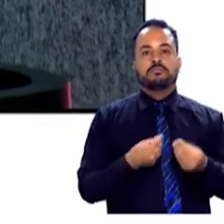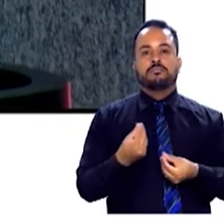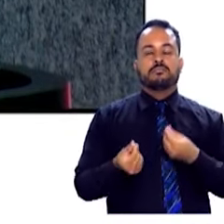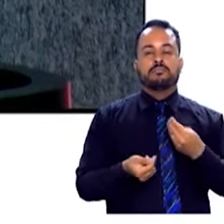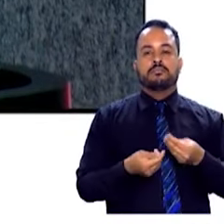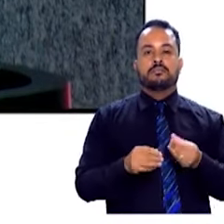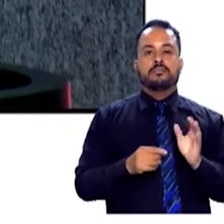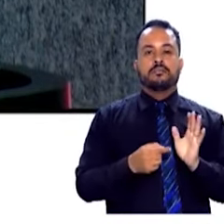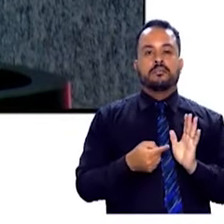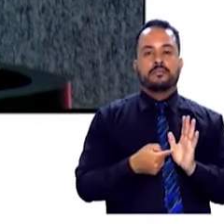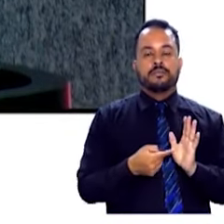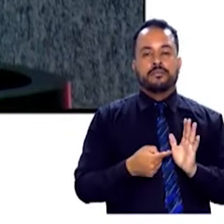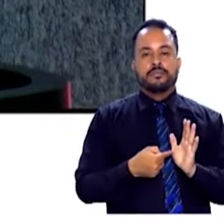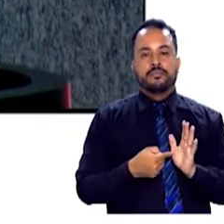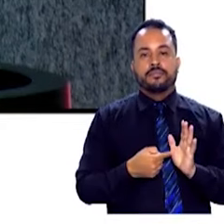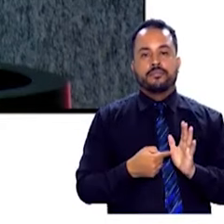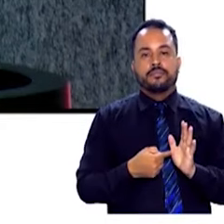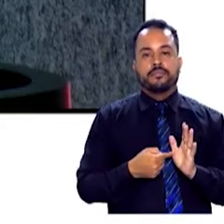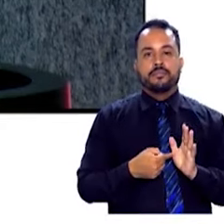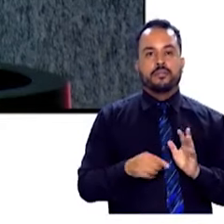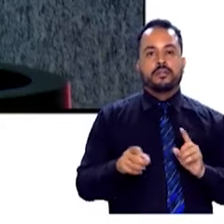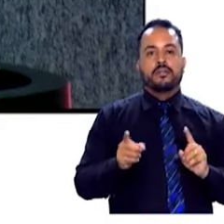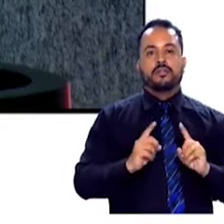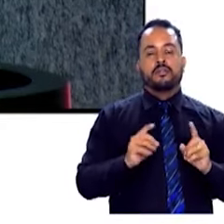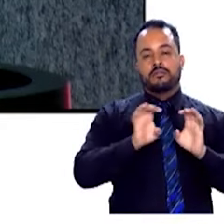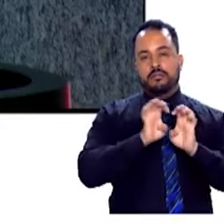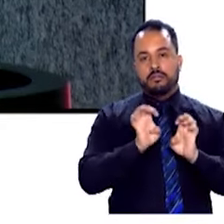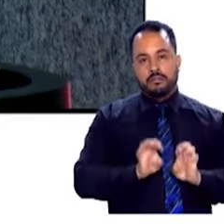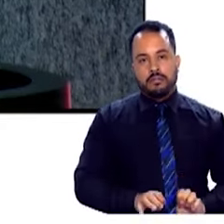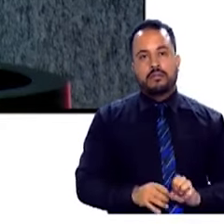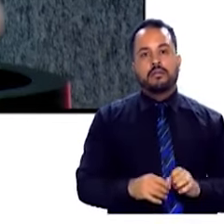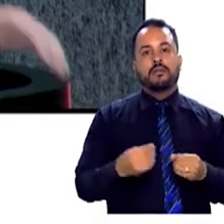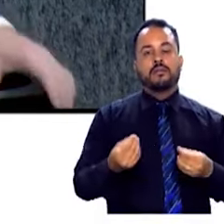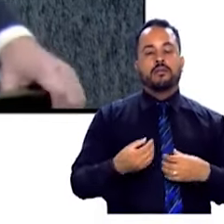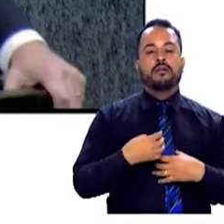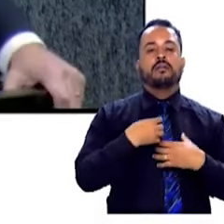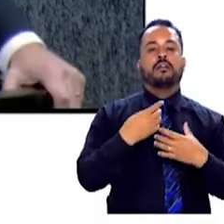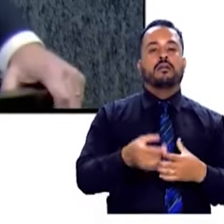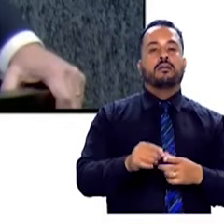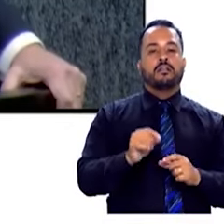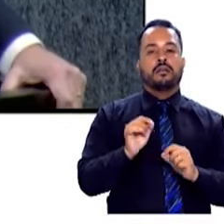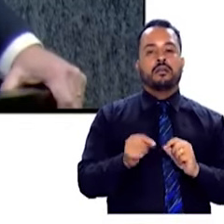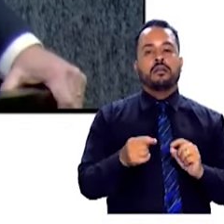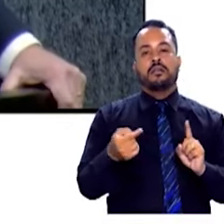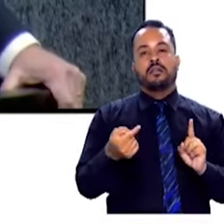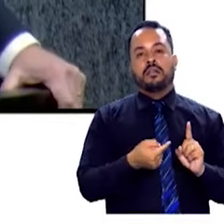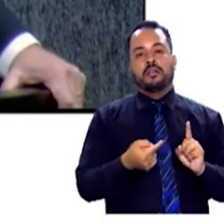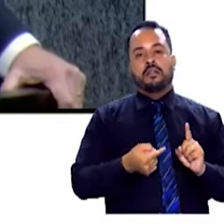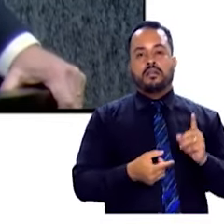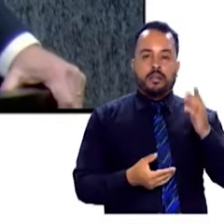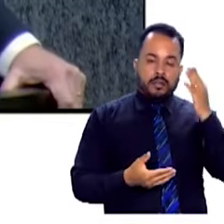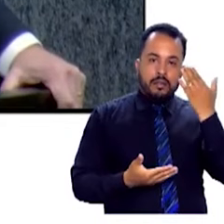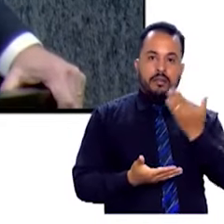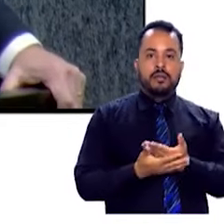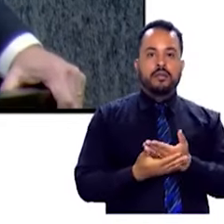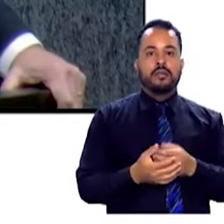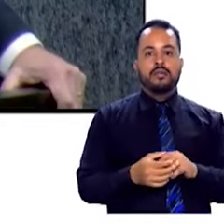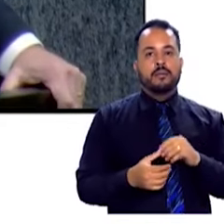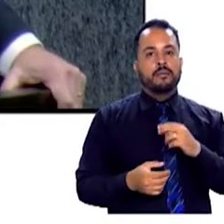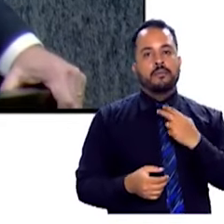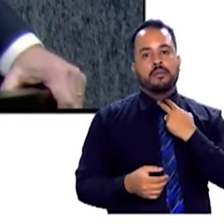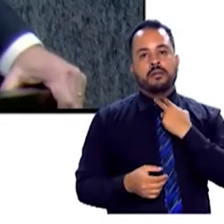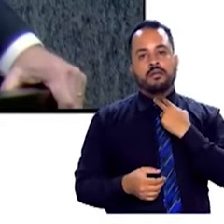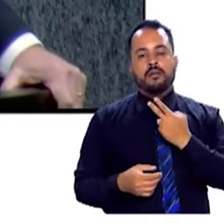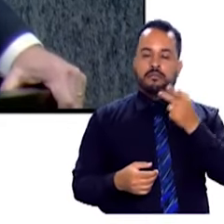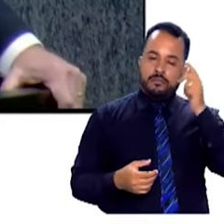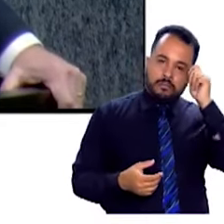impedimento ele não há essa estrutura republicana mas é um espírito Republicano ele tendo sido confiado com essa função disz que ele não podia decidir isso em